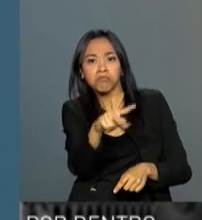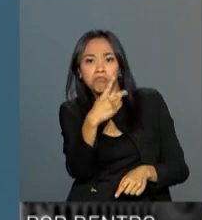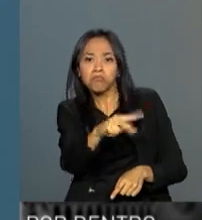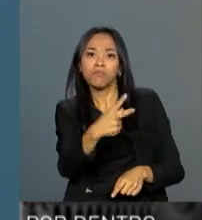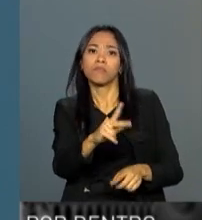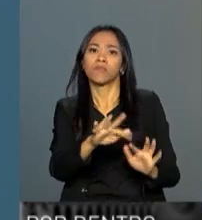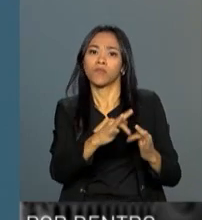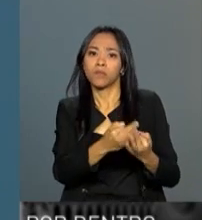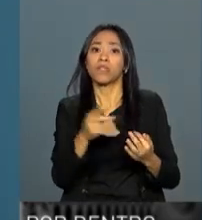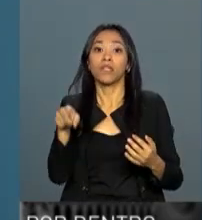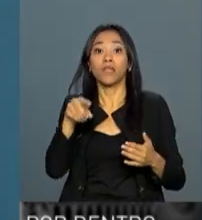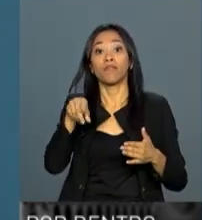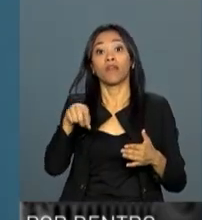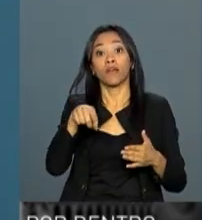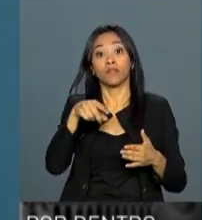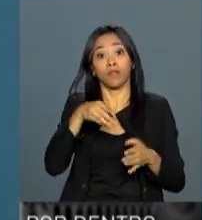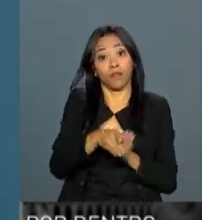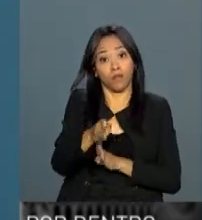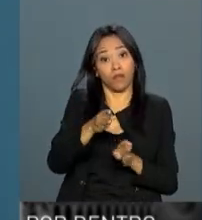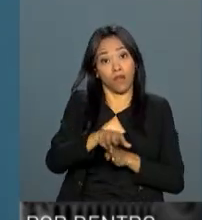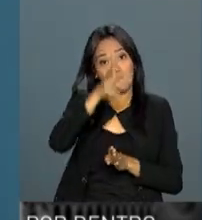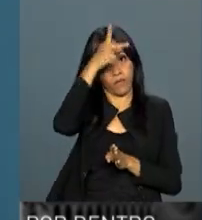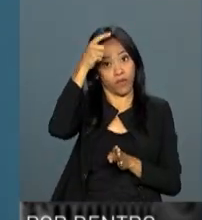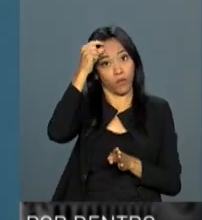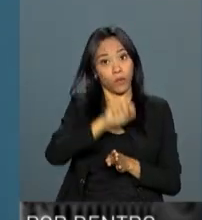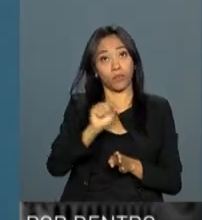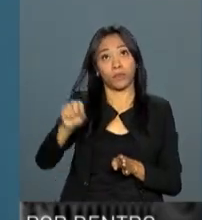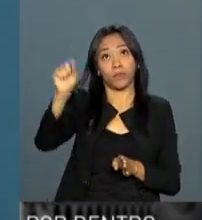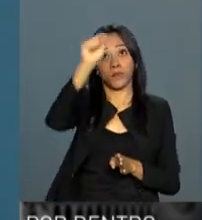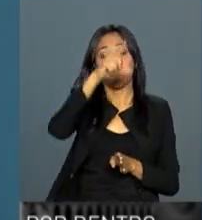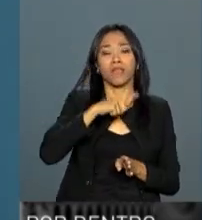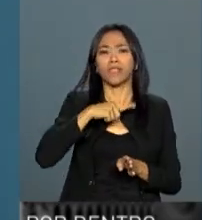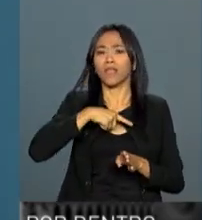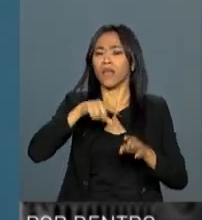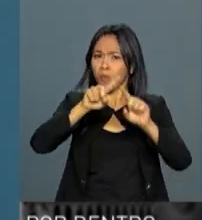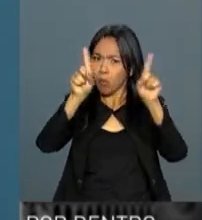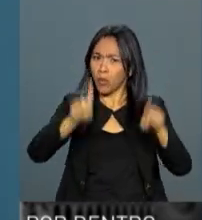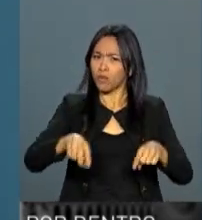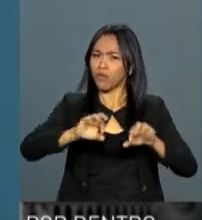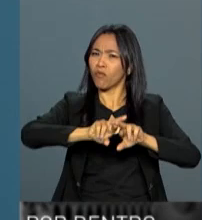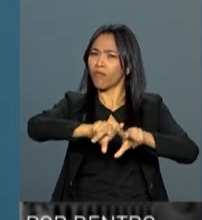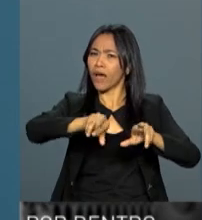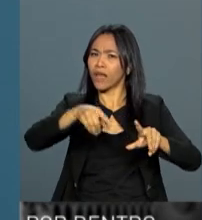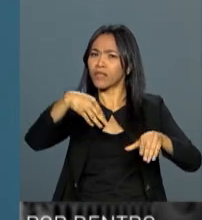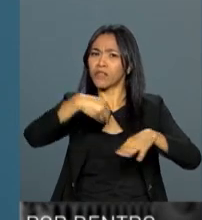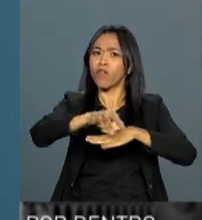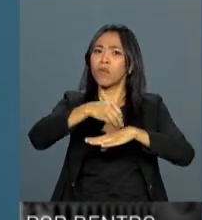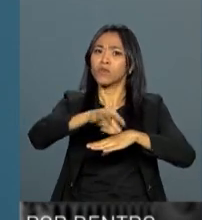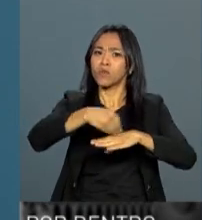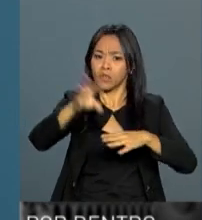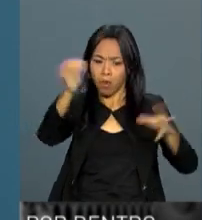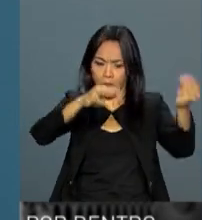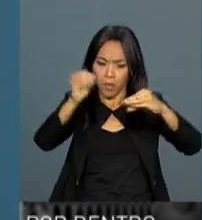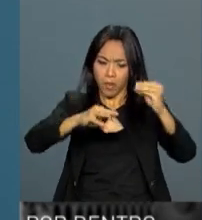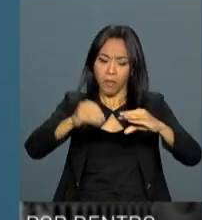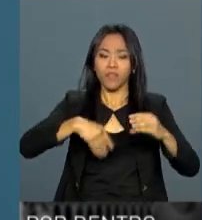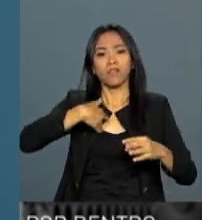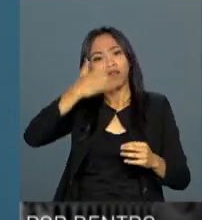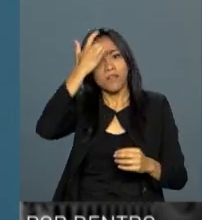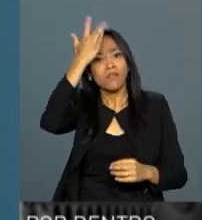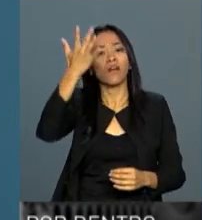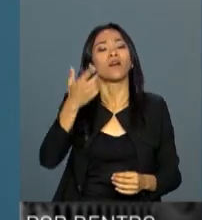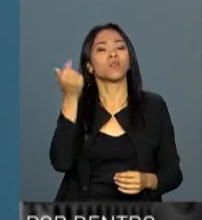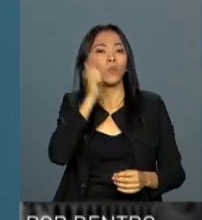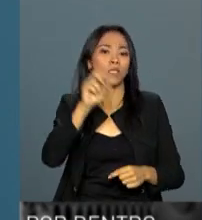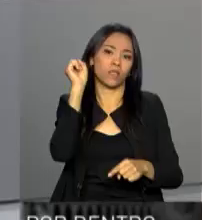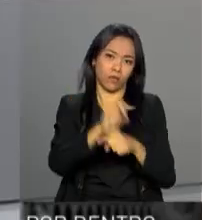orientado pelas prefeituras então vai haver um casamento ea partir dos casamentos pessoas vão tema uma chance maior de ter